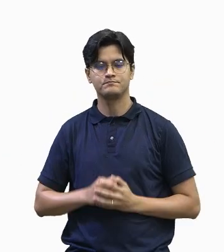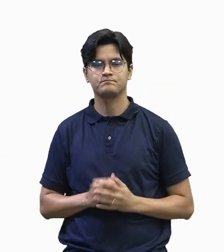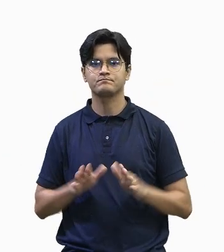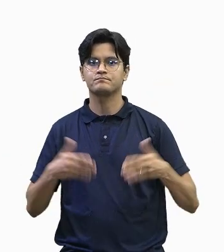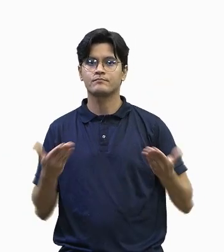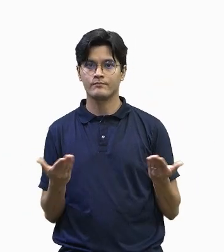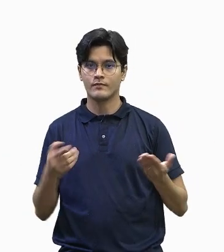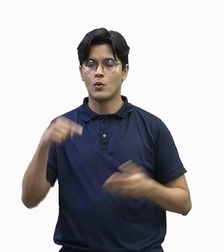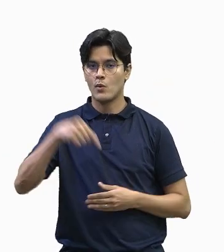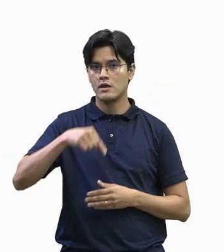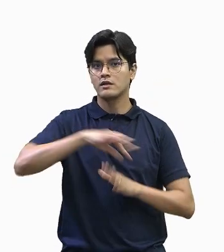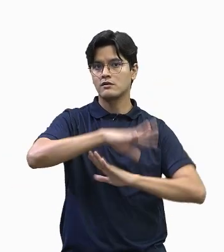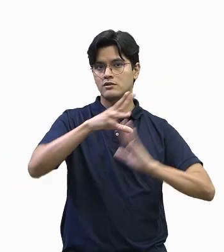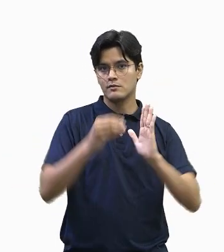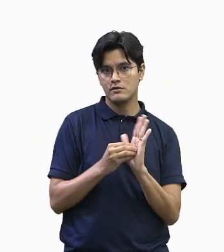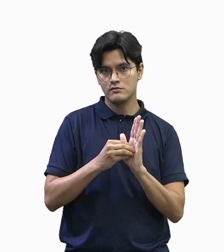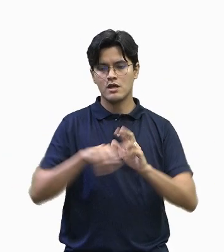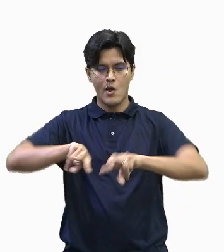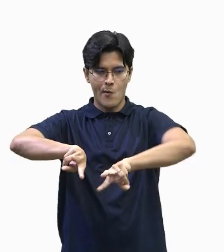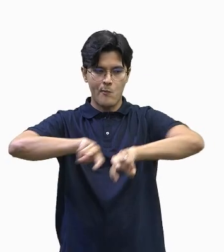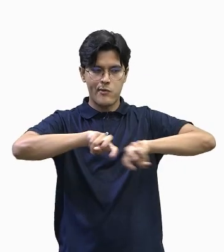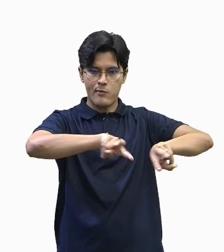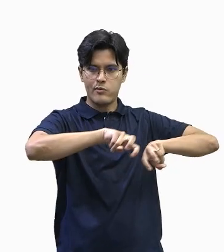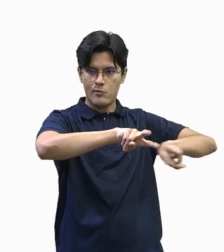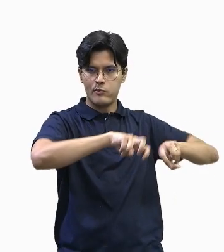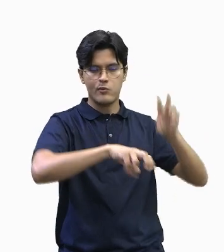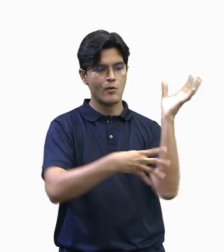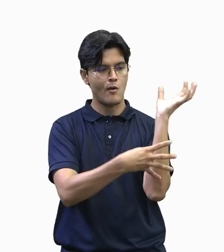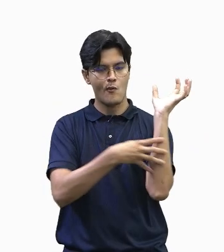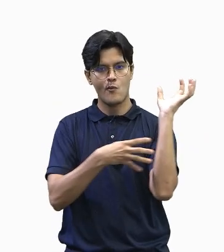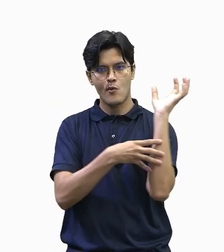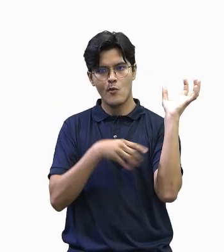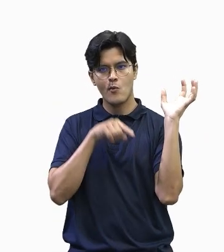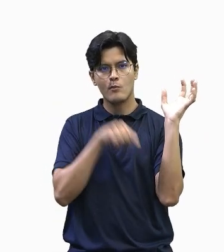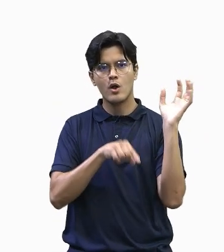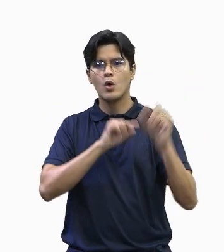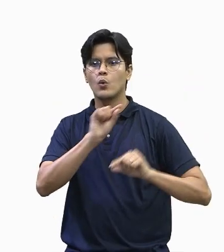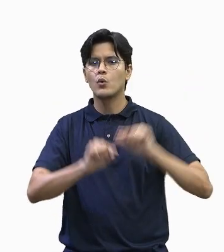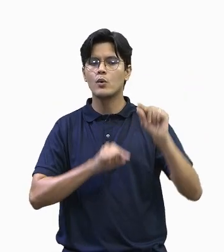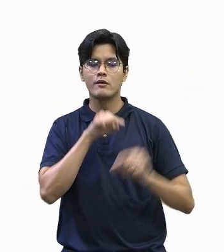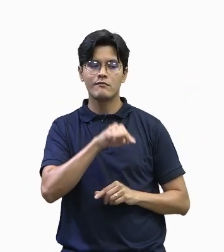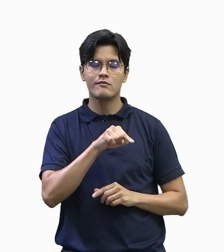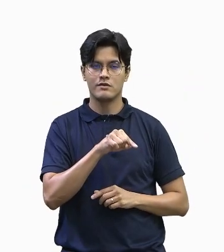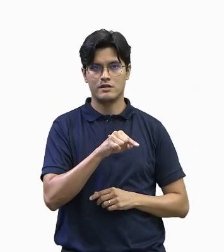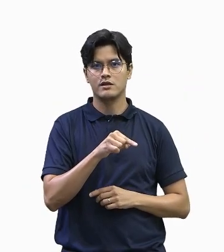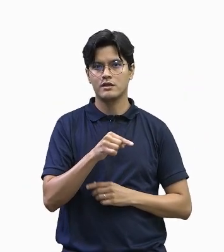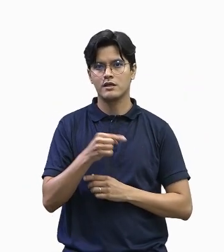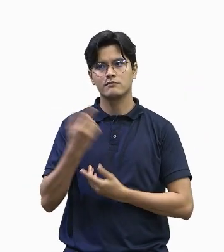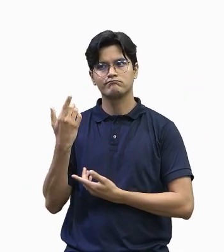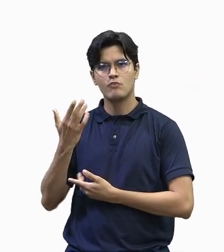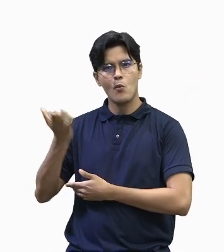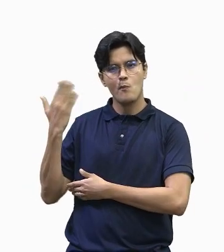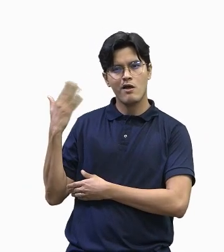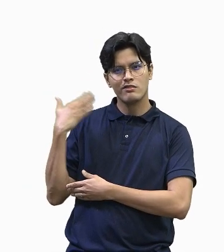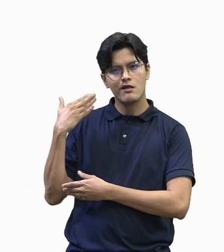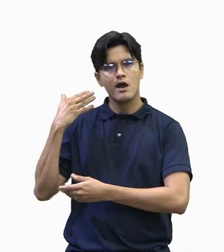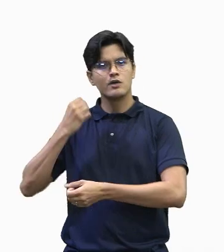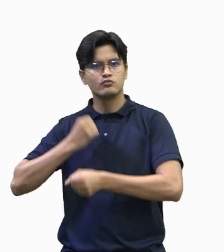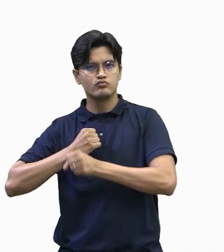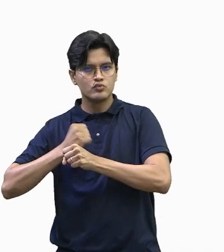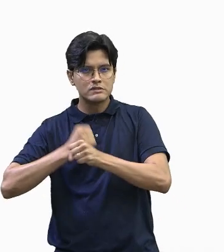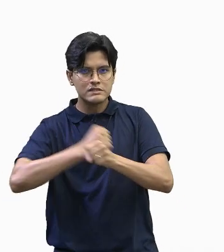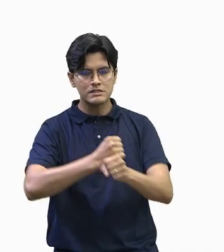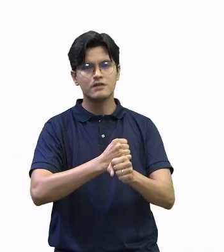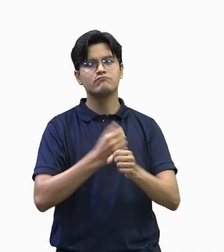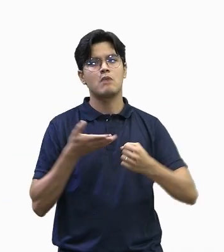região amazônica foi, por alguns anos, a base da economia brasileira e trouxe para a região